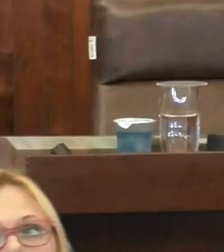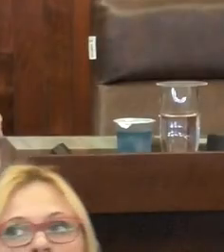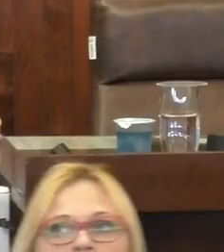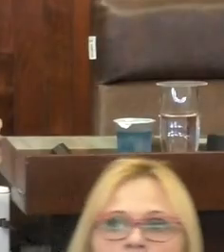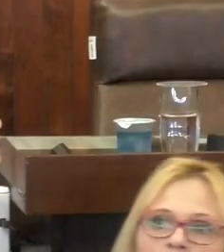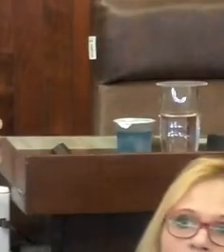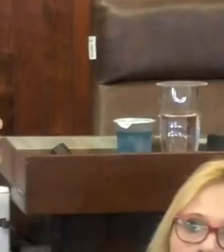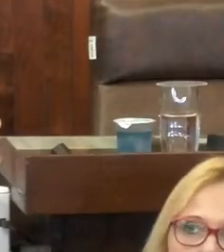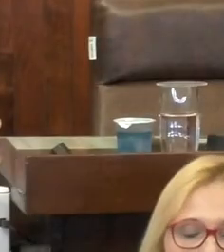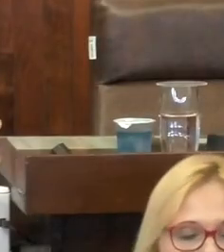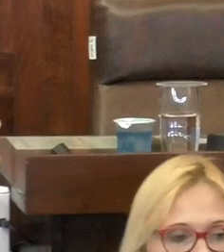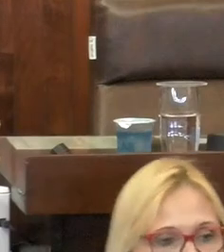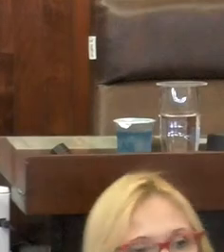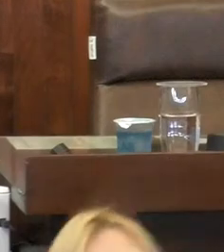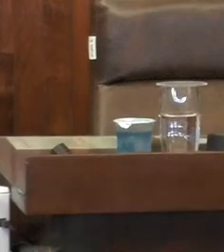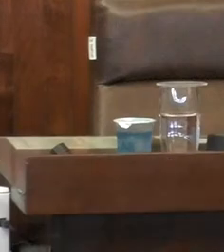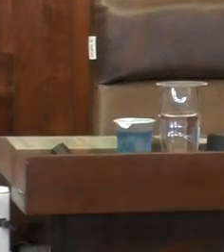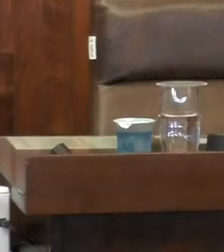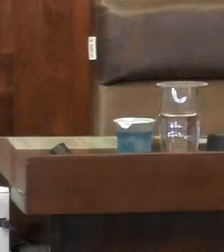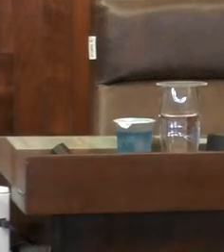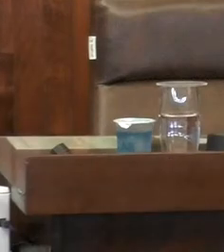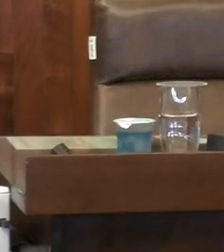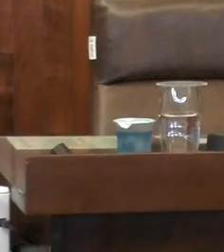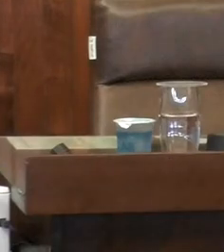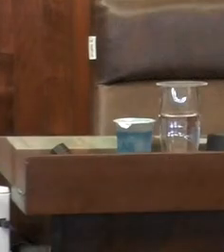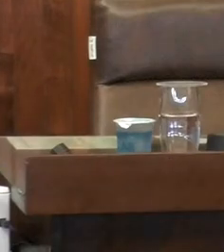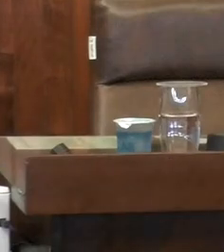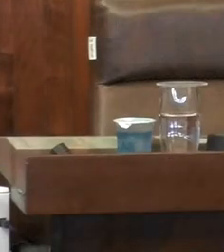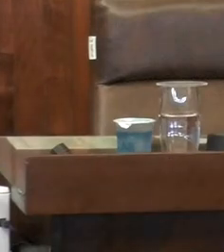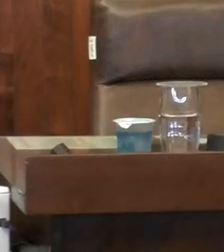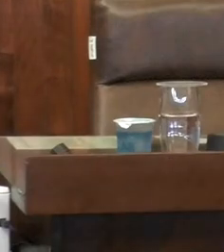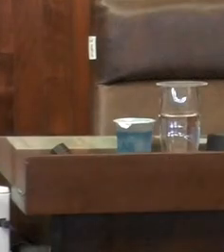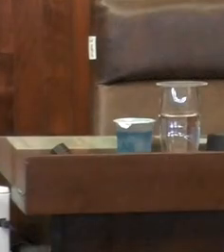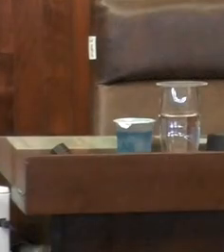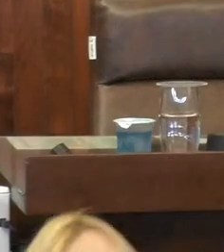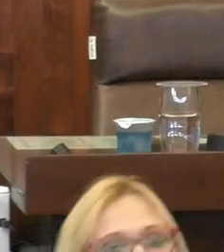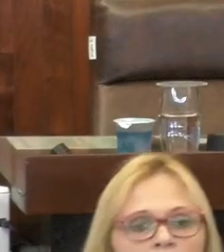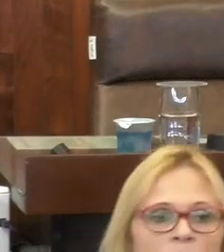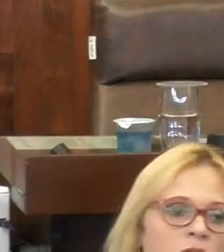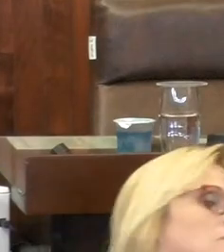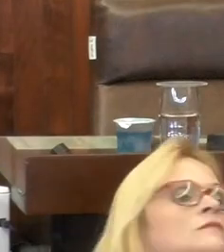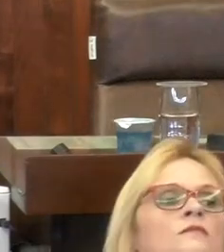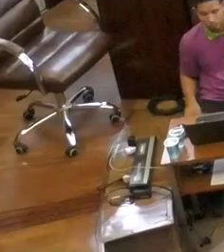Muito boa noite a todos e a todas. Solicito que, por gentileza, fiquem de pé.